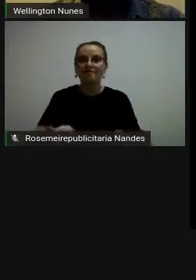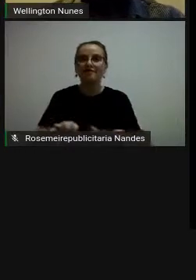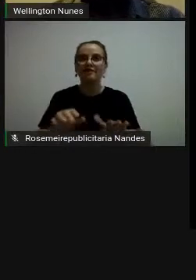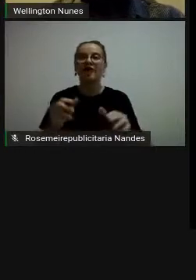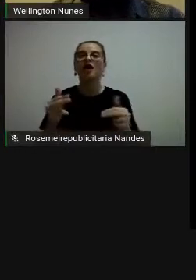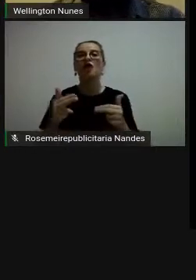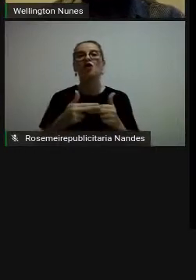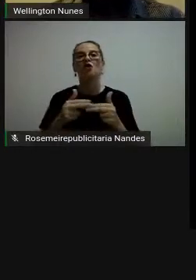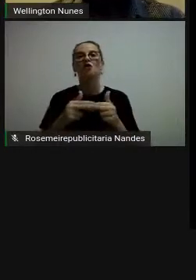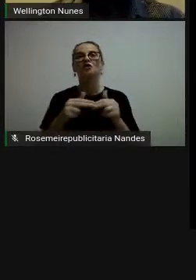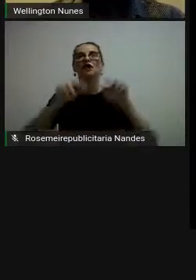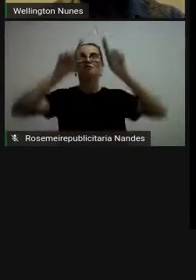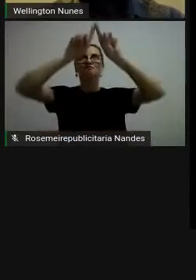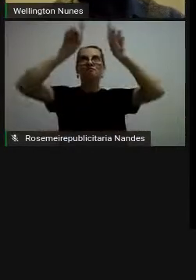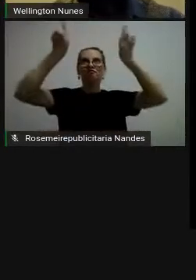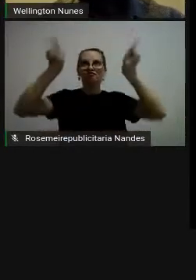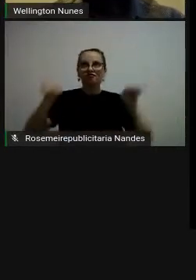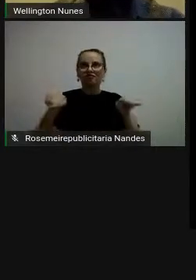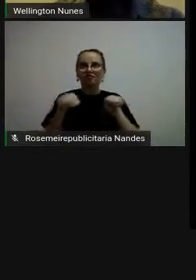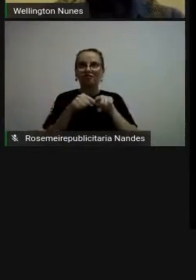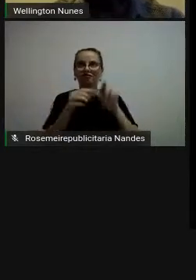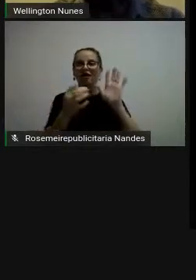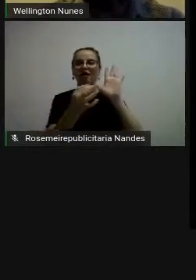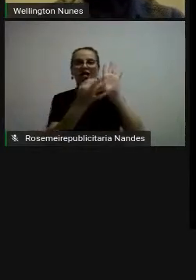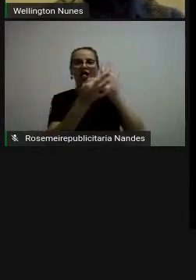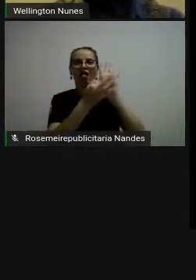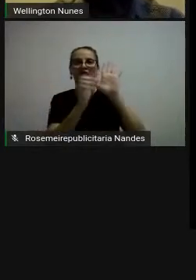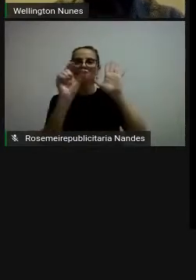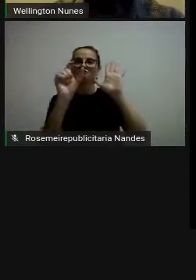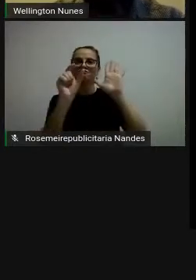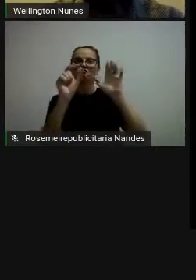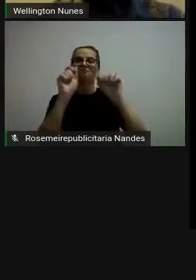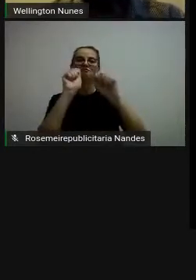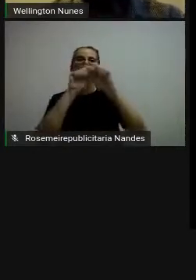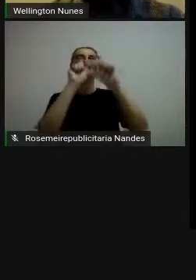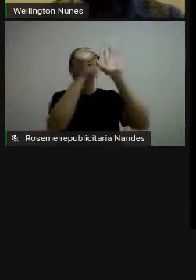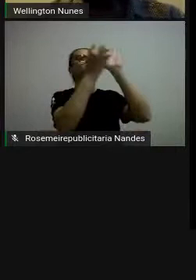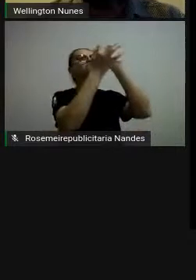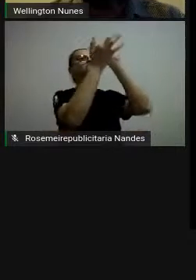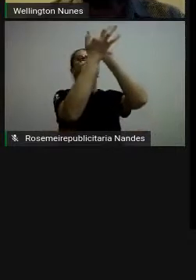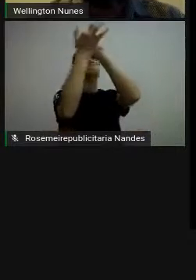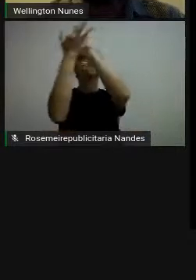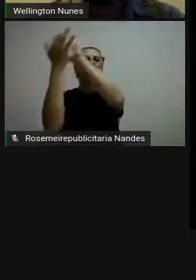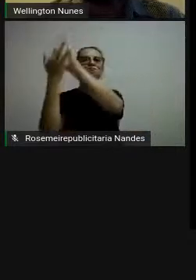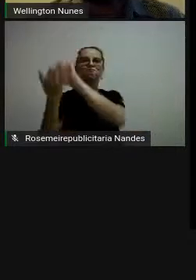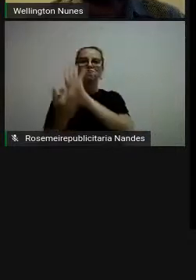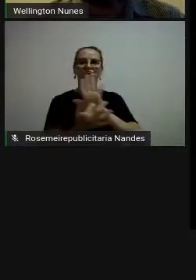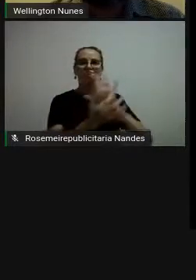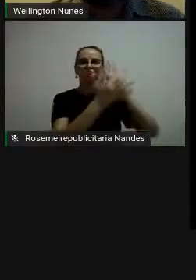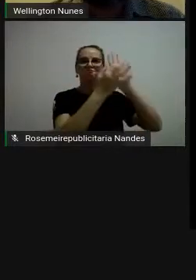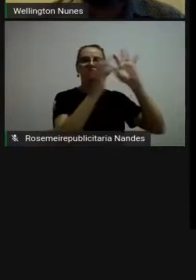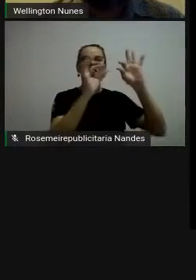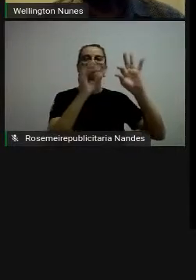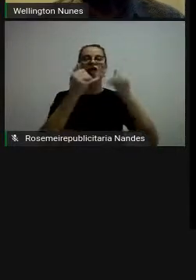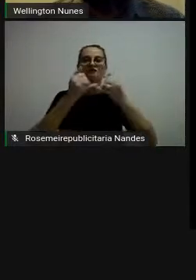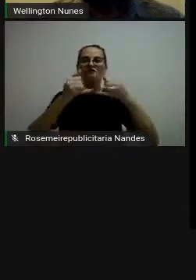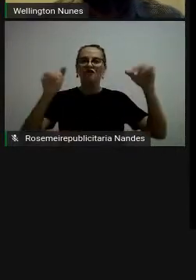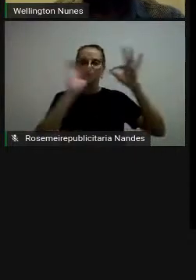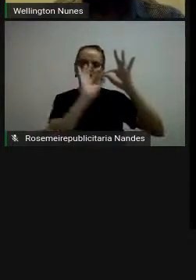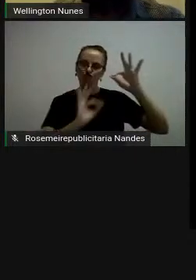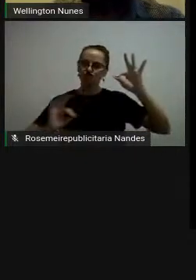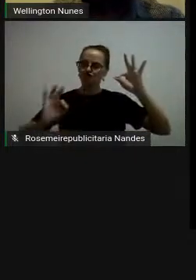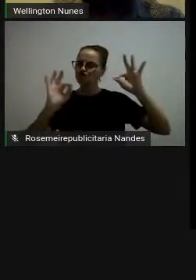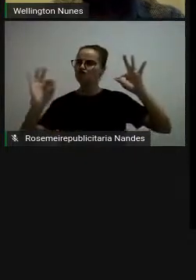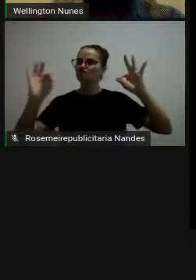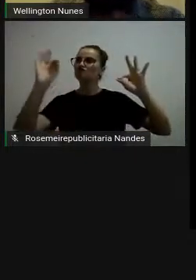da parede que ele tinha, com um barbante começou a traçar o raio de abrangência para tentar